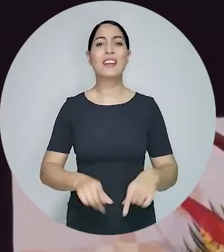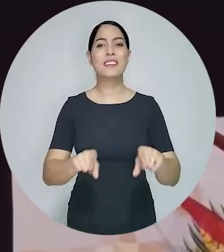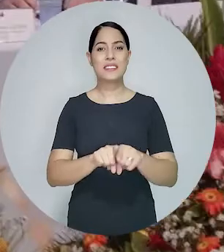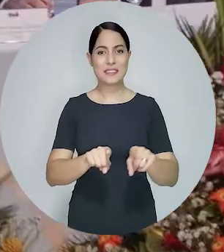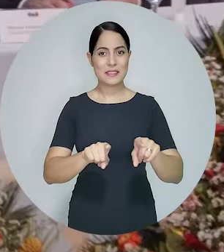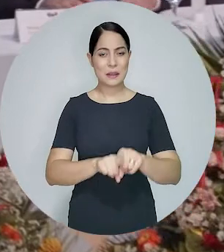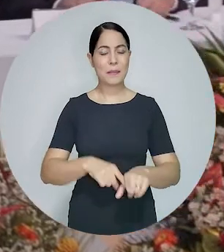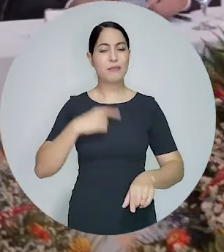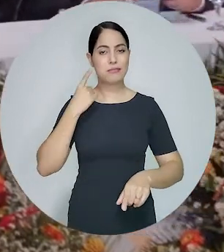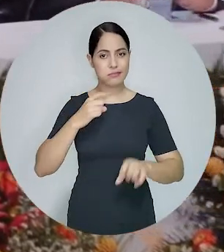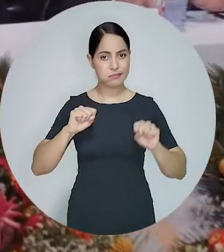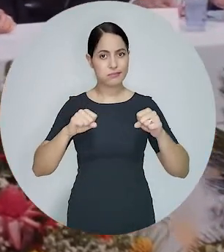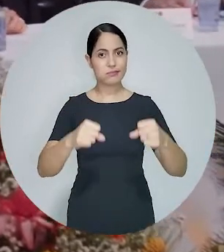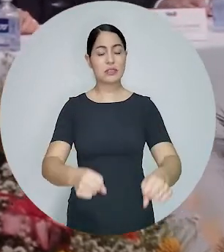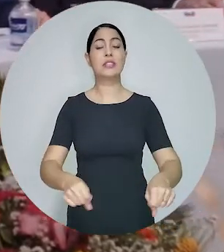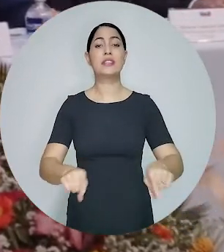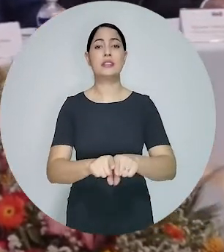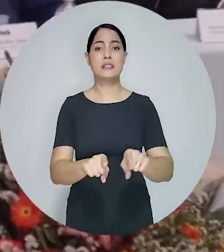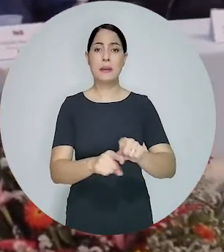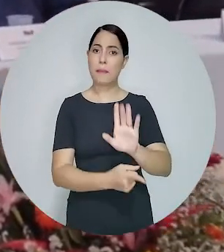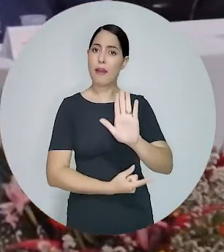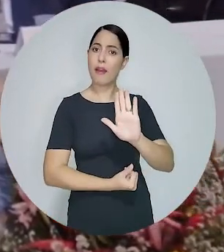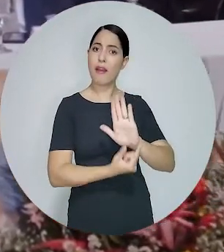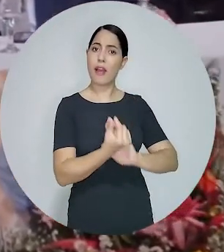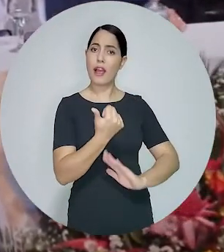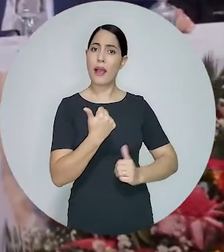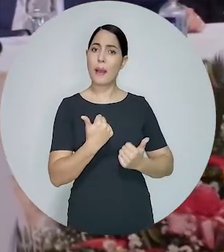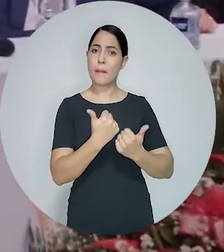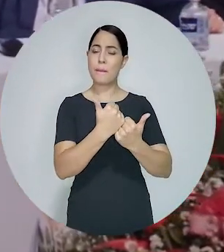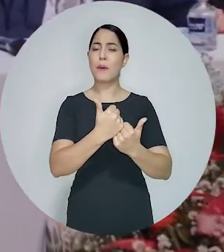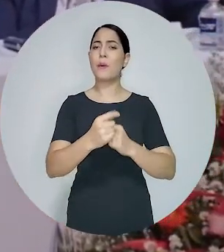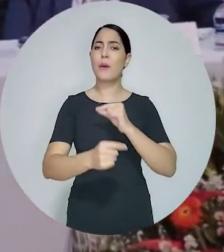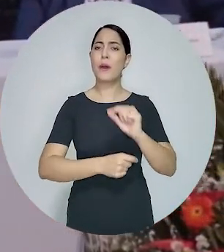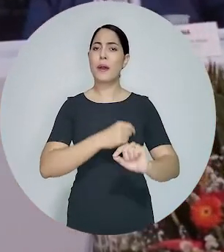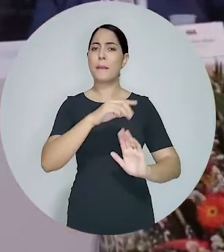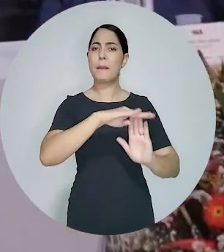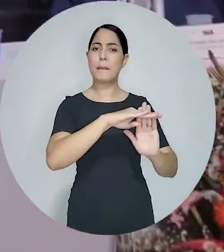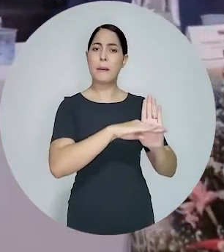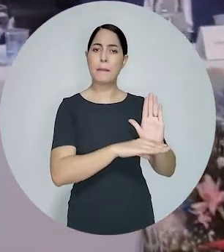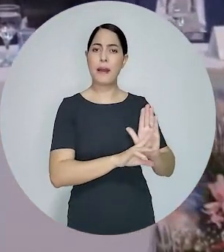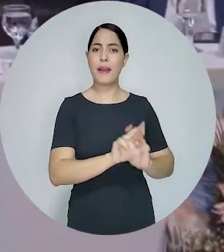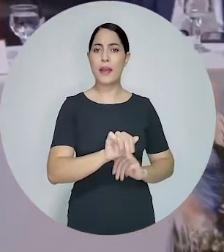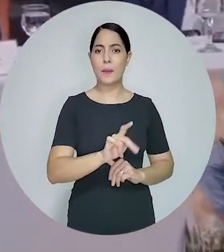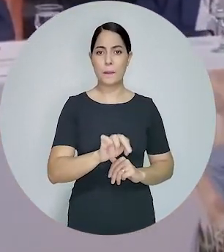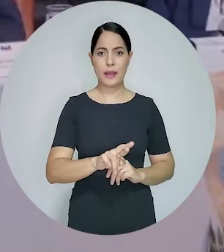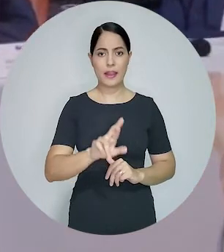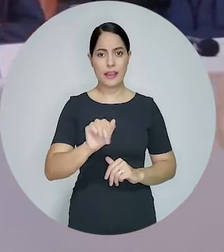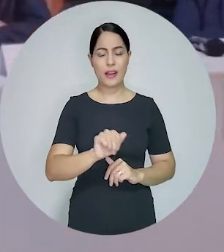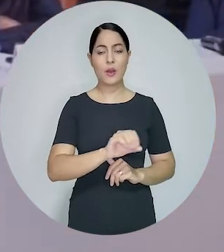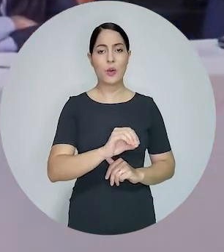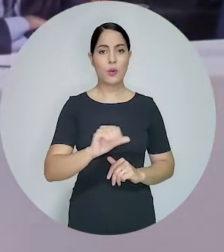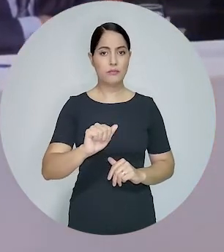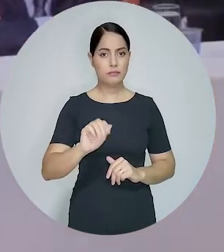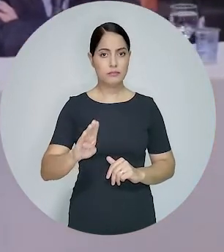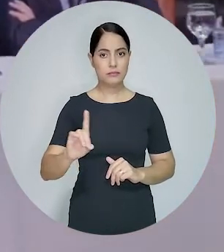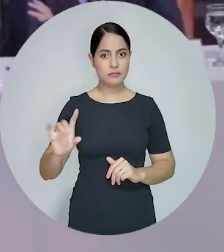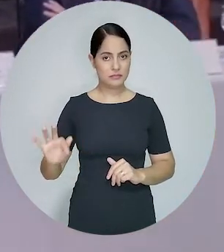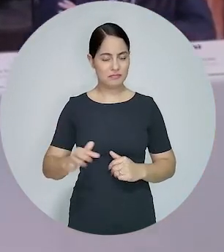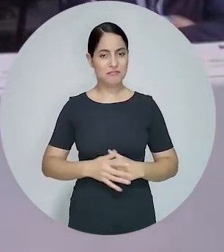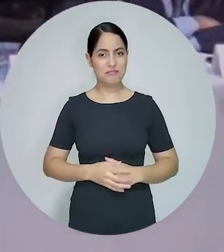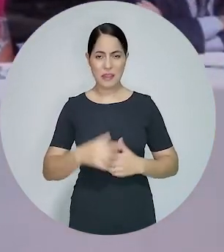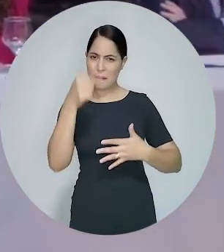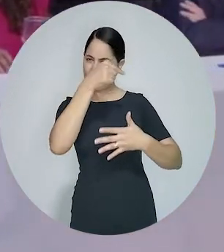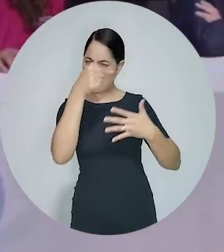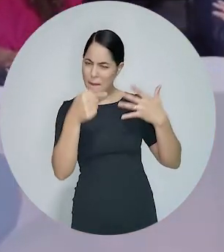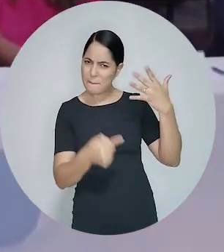Virtual da Advocacia e na importante medida de apoio financeiro concretizado no programa Recupera OABDF.